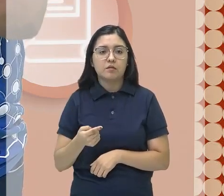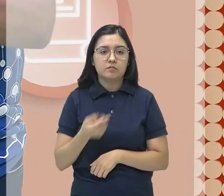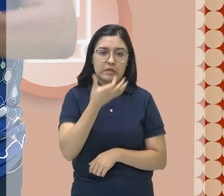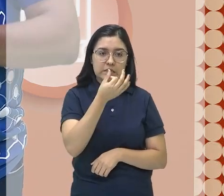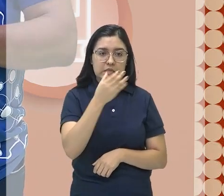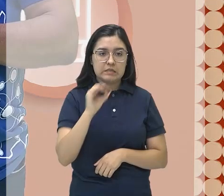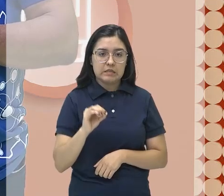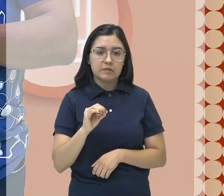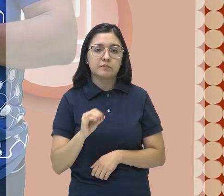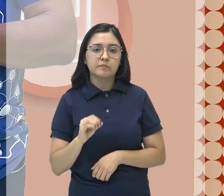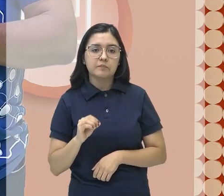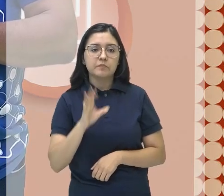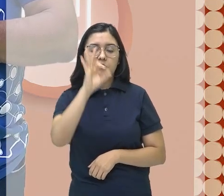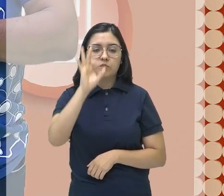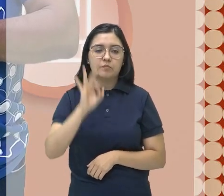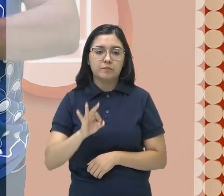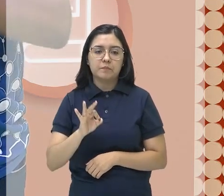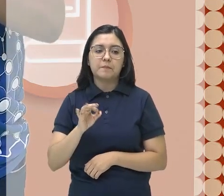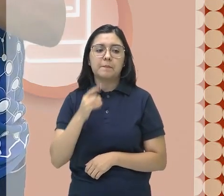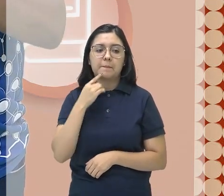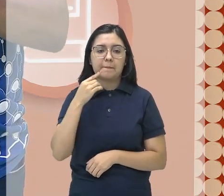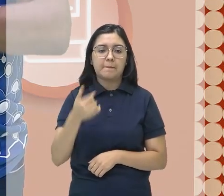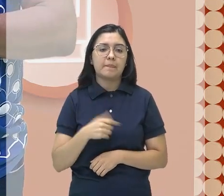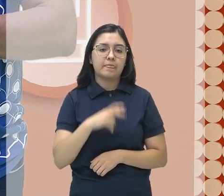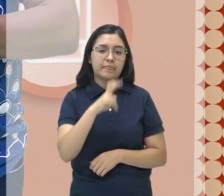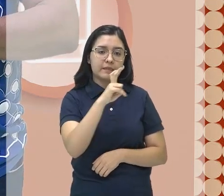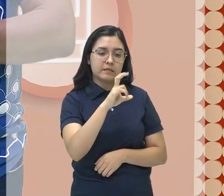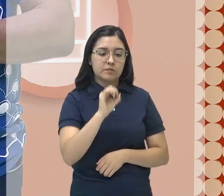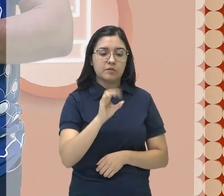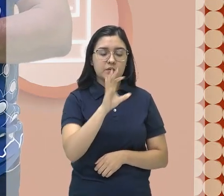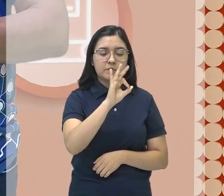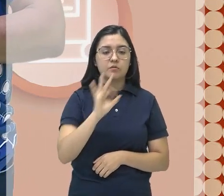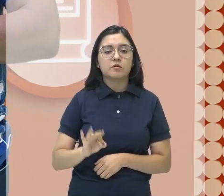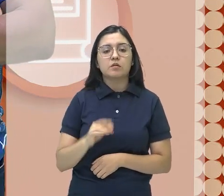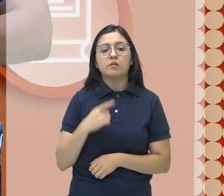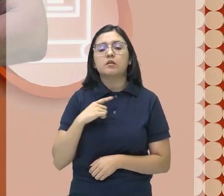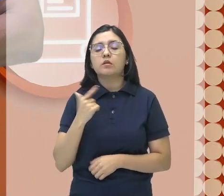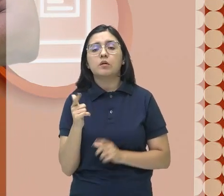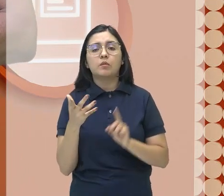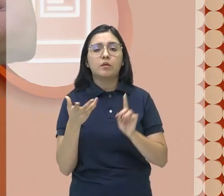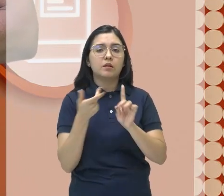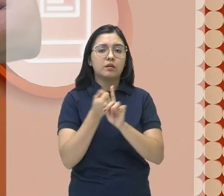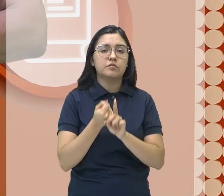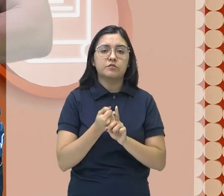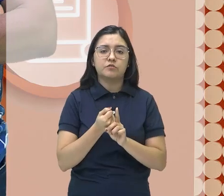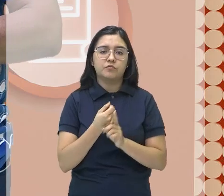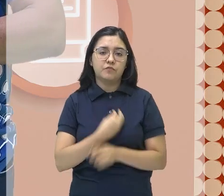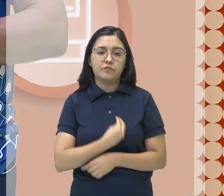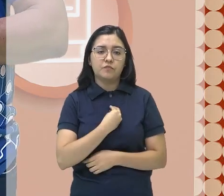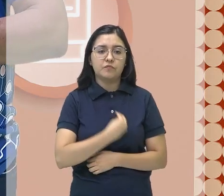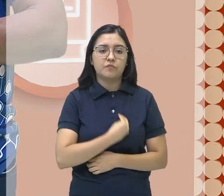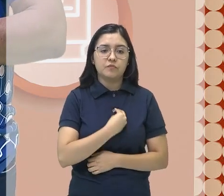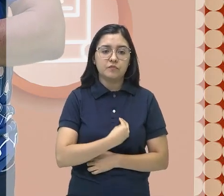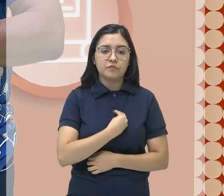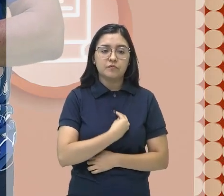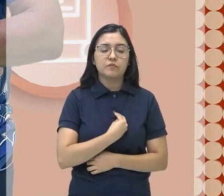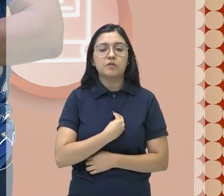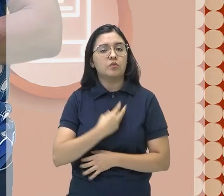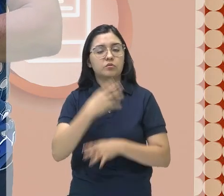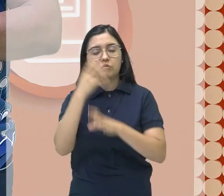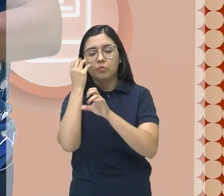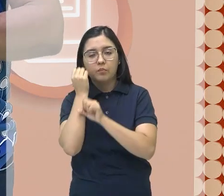lá pertinho. E 50% não possuem qualidade de vida relacionada ao